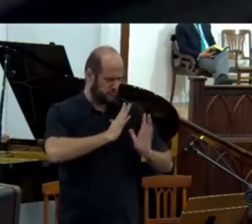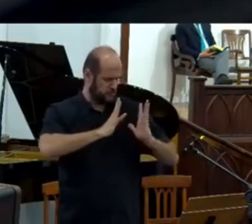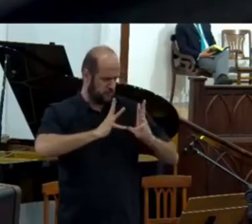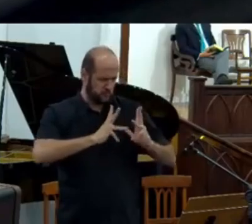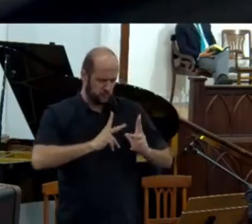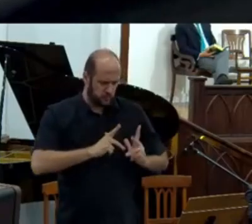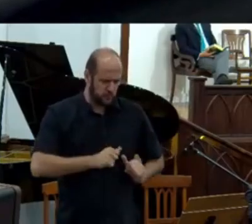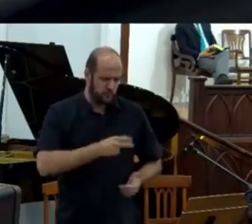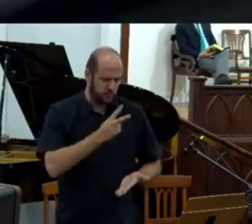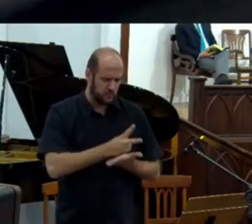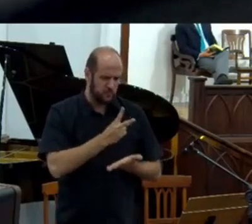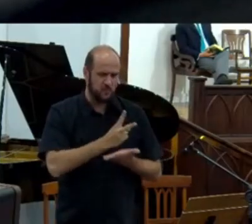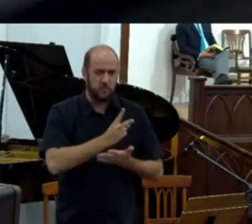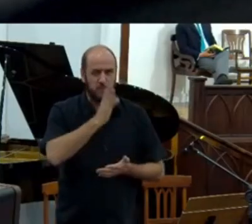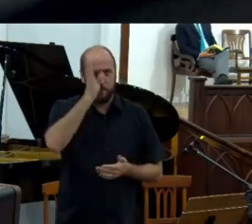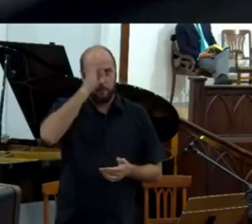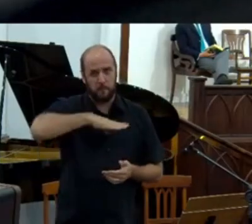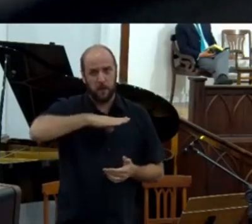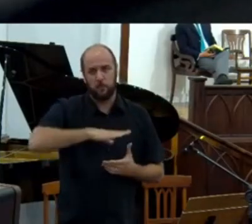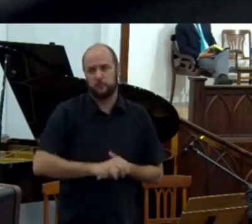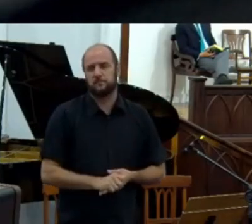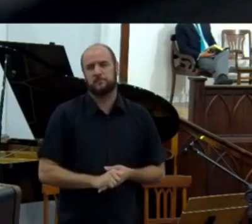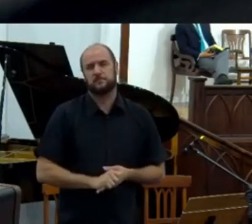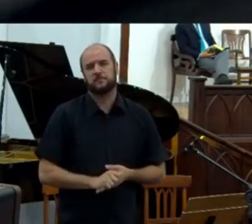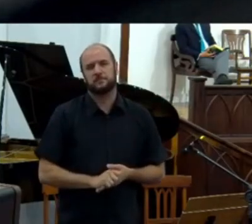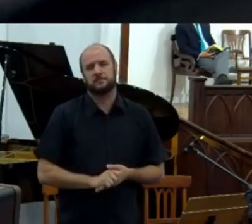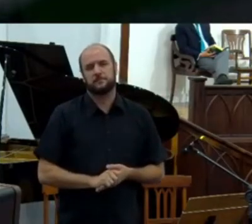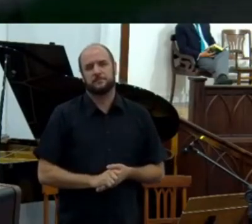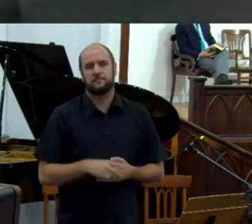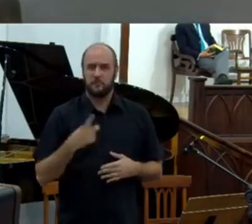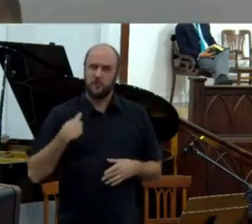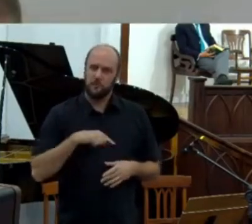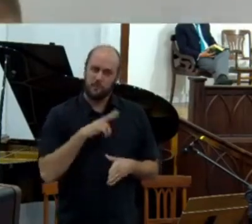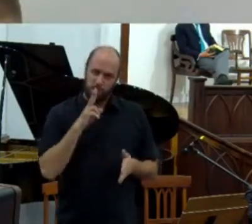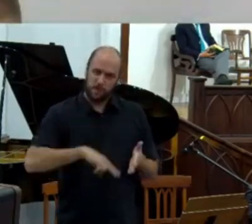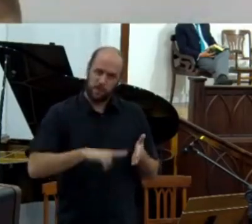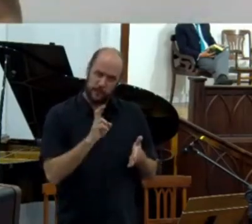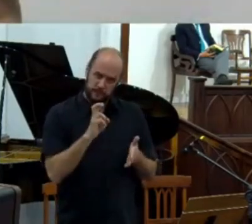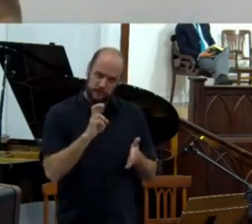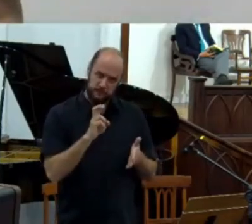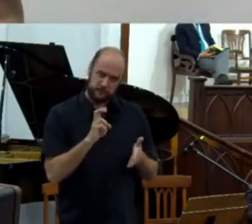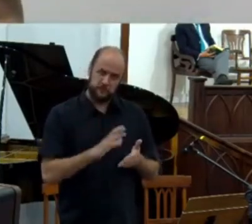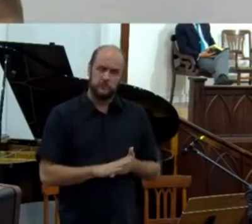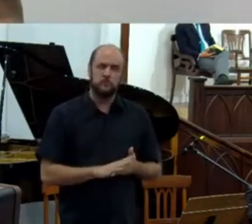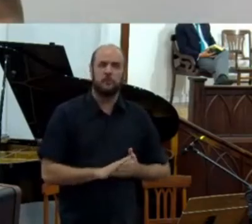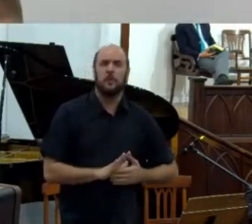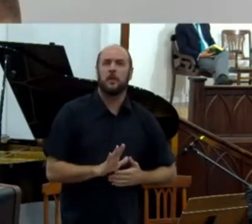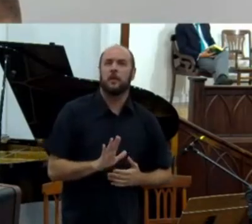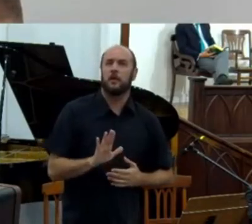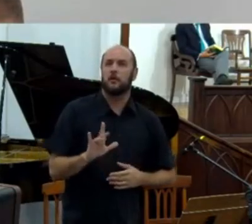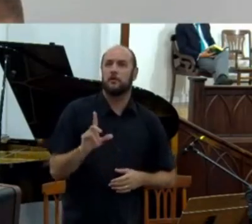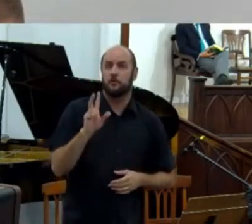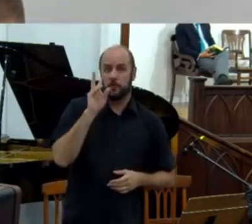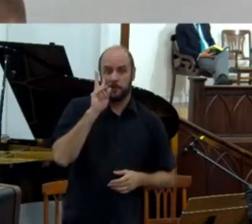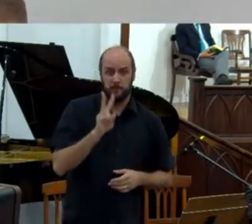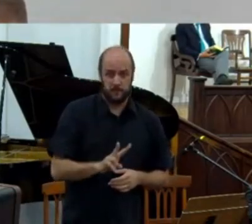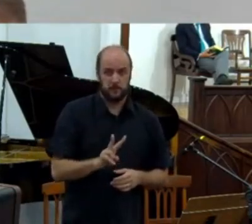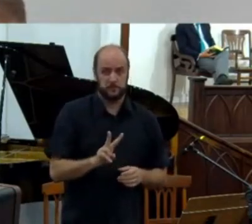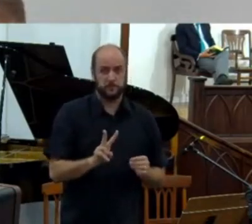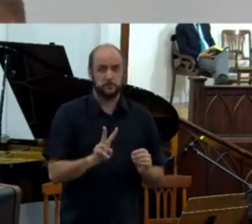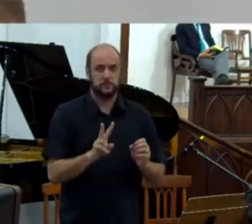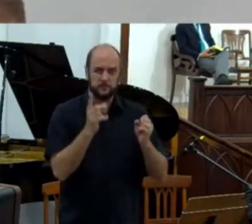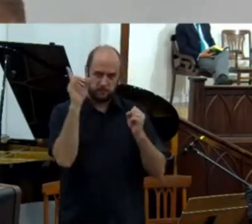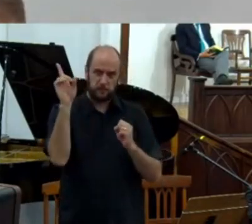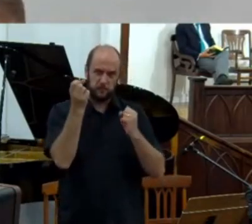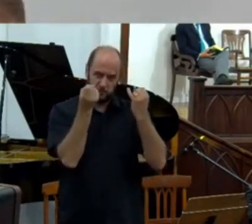era continuamente mal. Quando olhamos para esse versículo 5, nós enxergamos um ato descrito a respeito